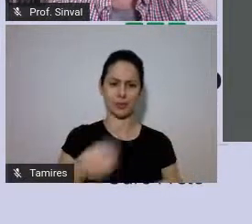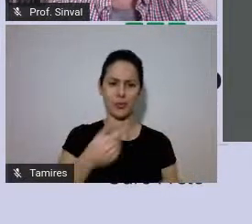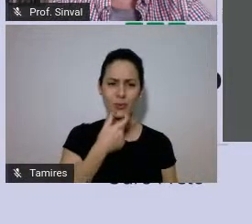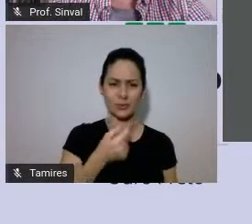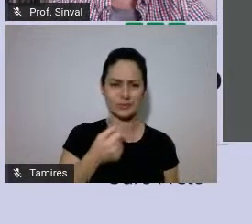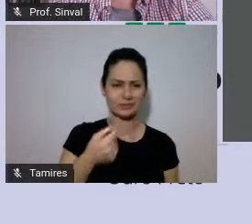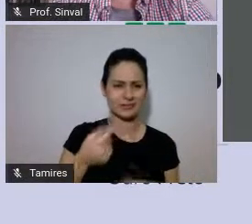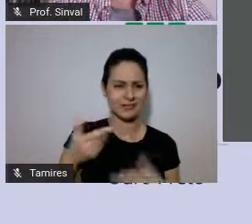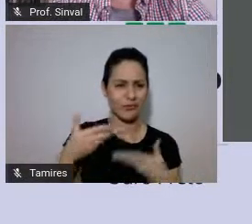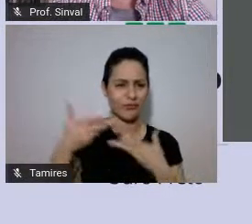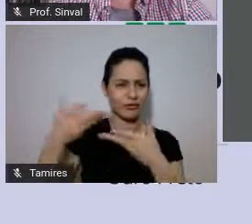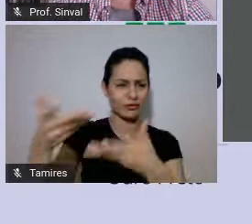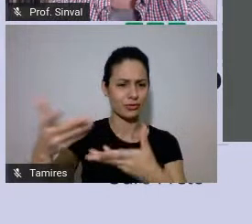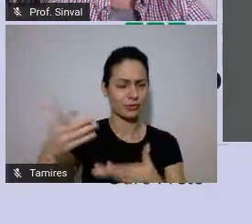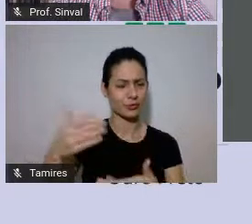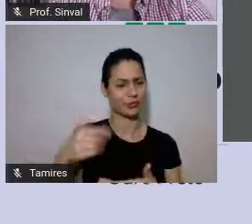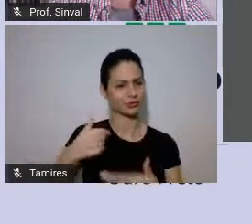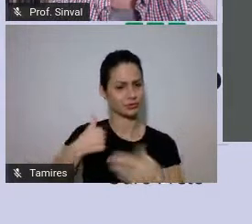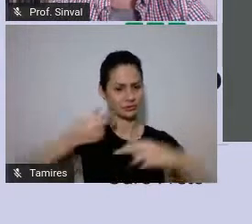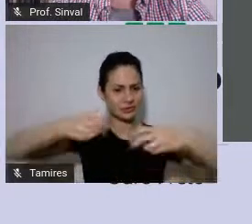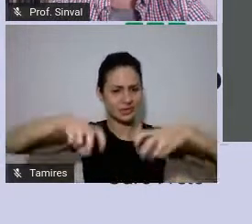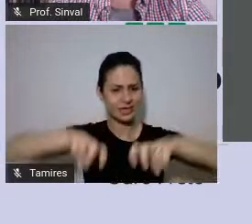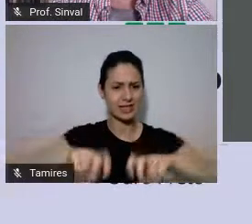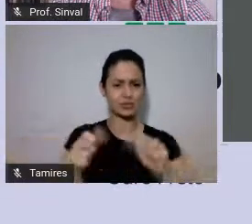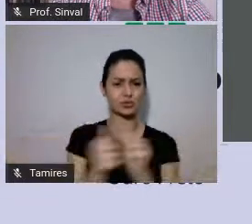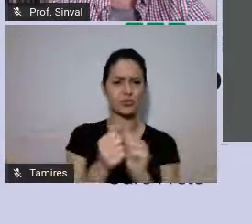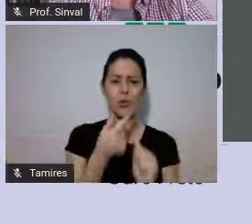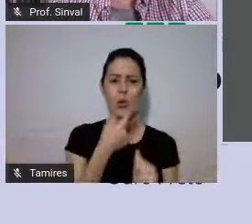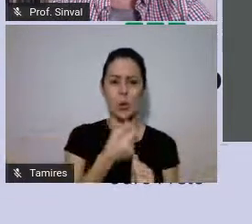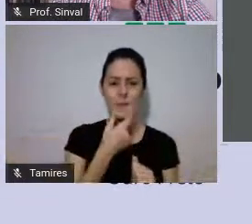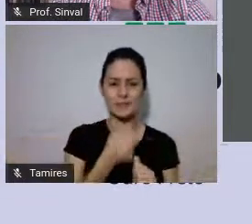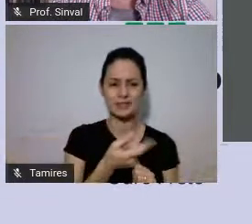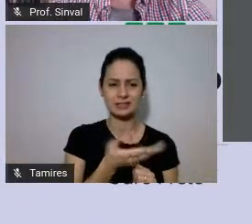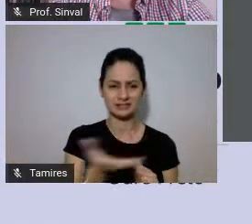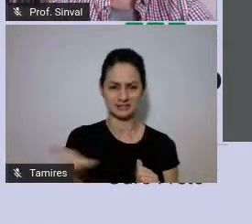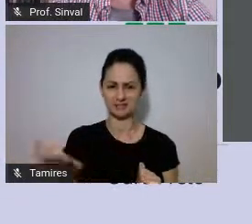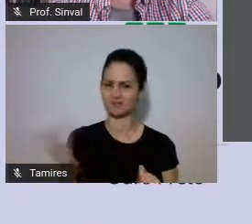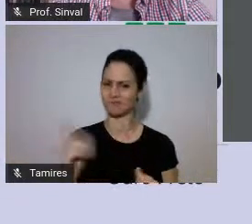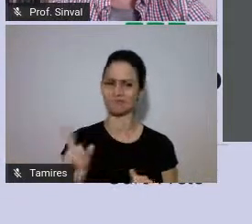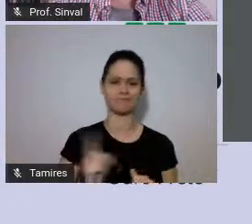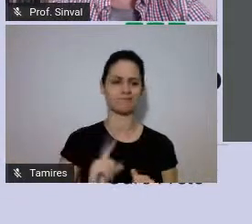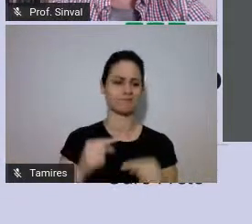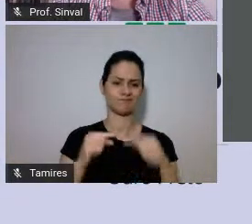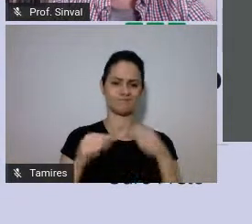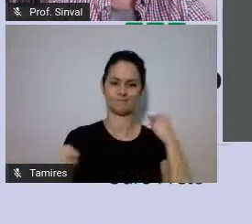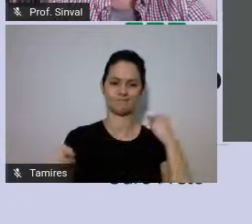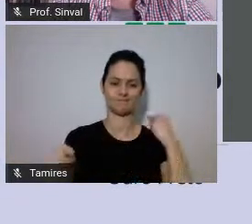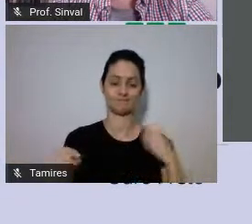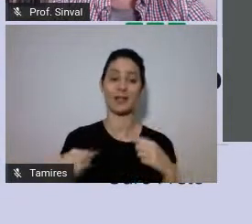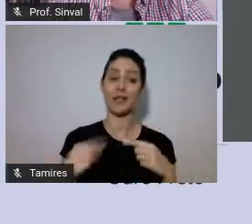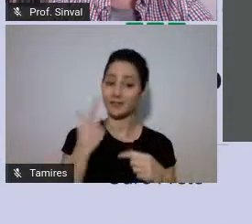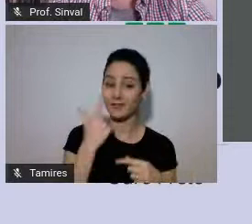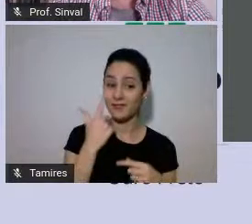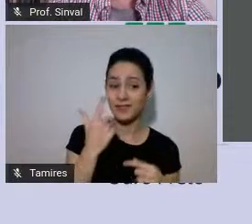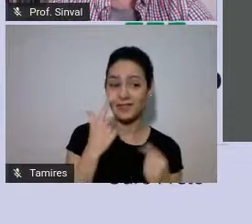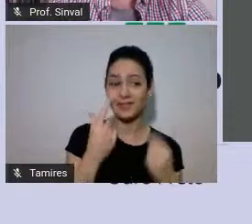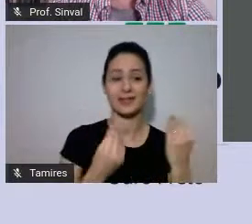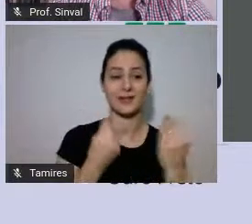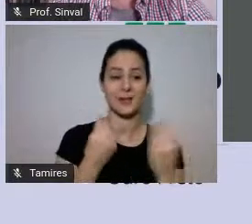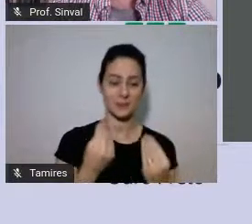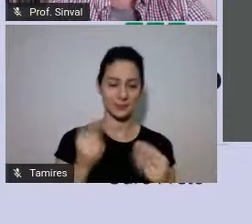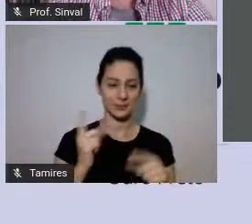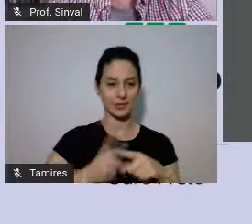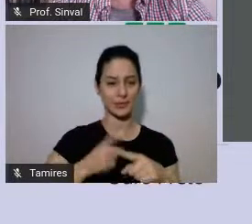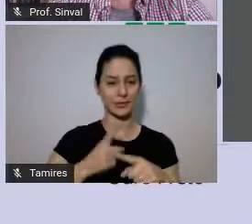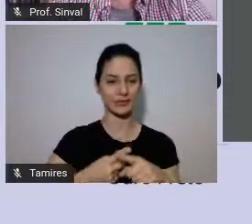uma mulher portuguesa se sentasse à mesa com conquistadores hereges. Então a gente vê por aí já por que